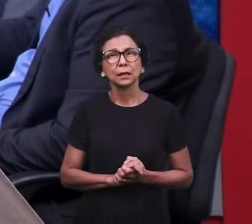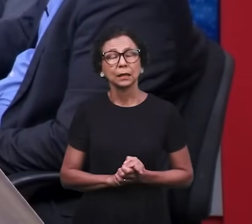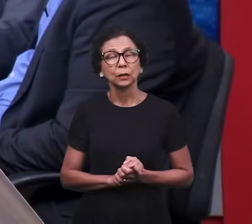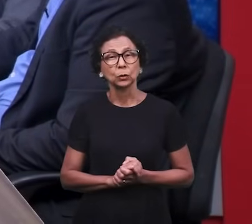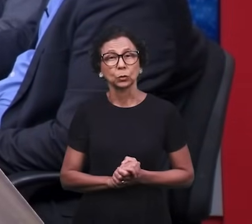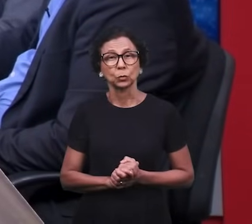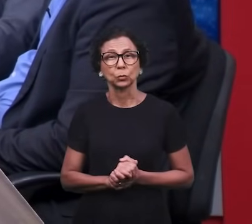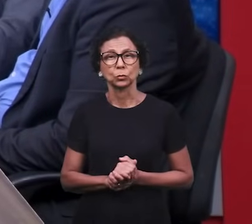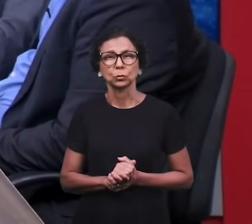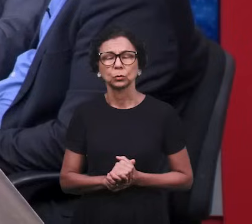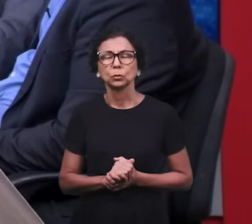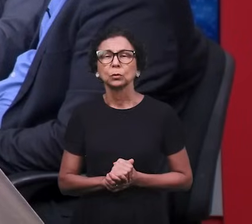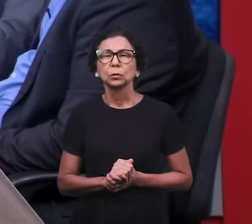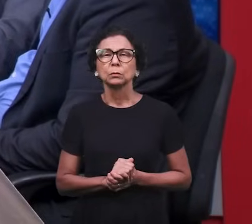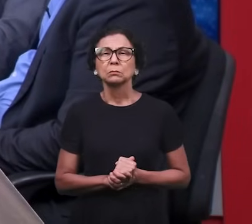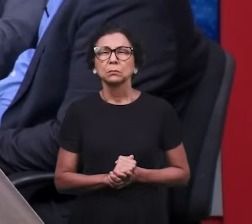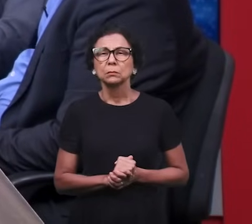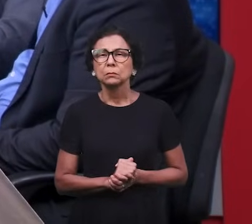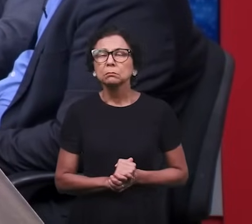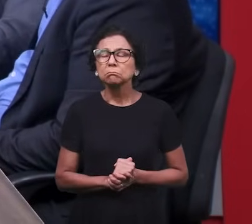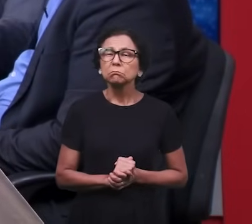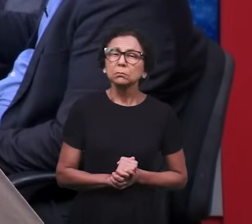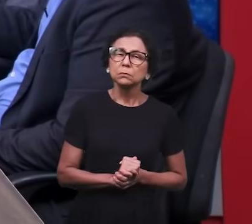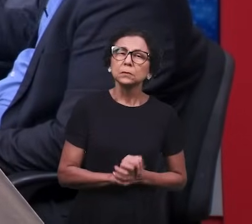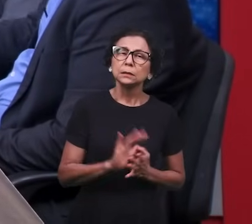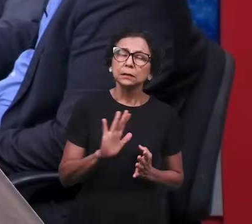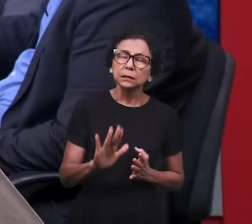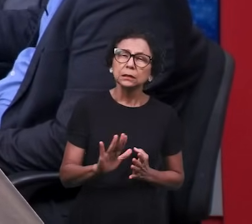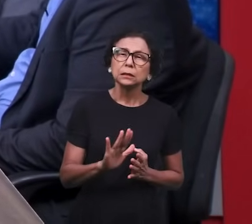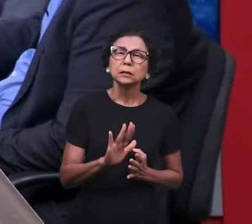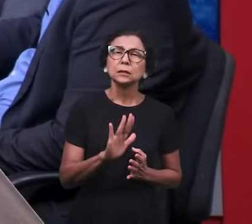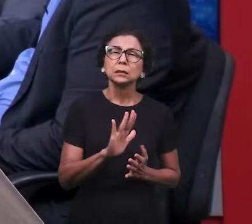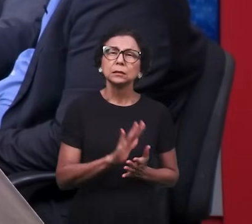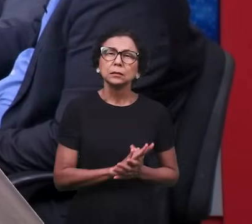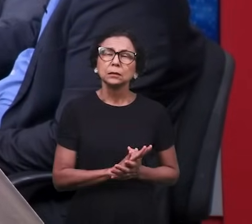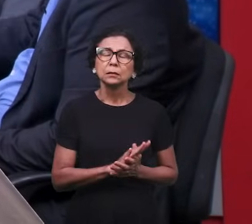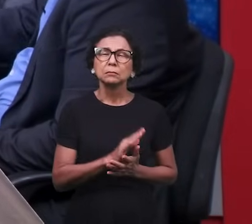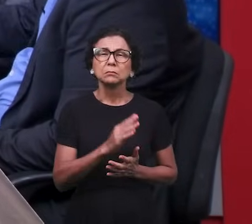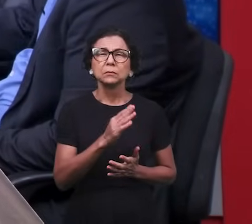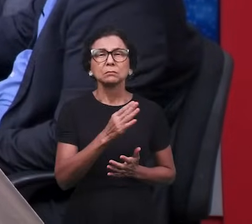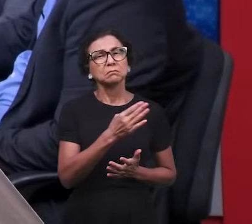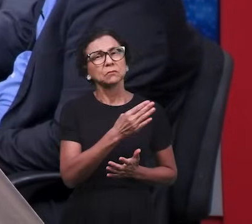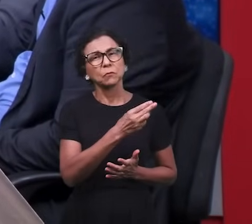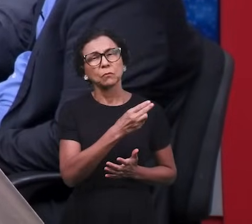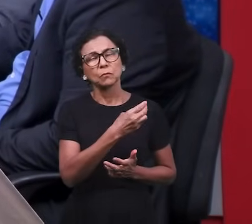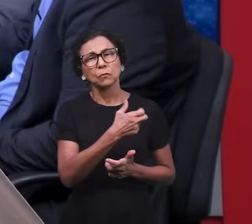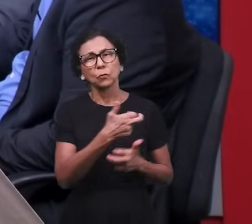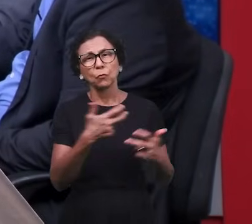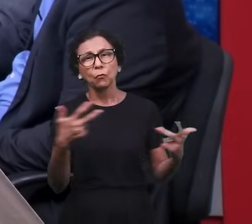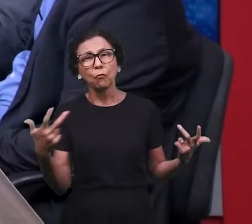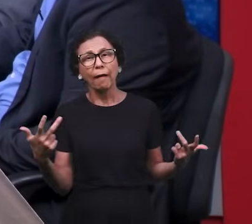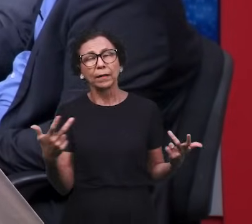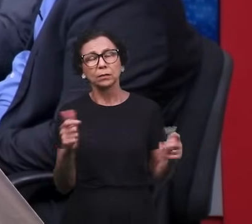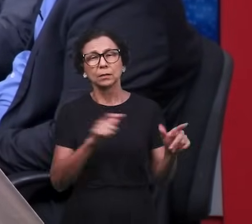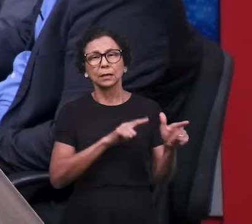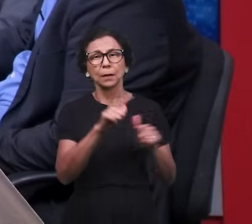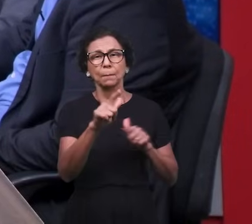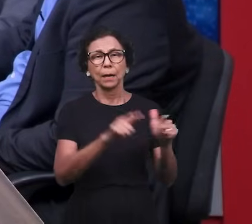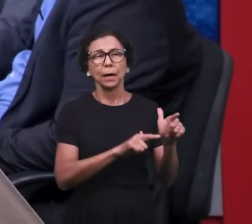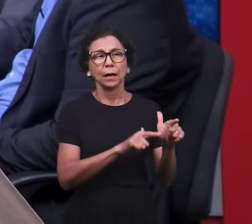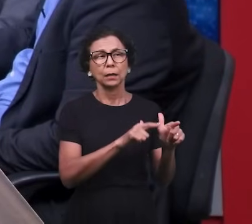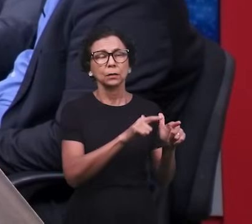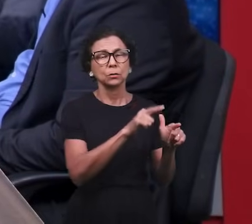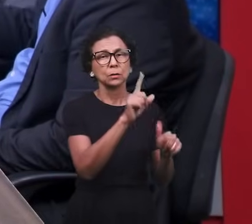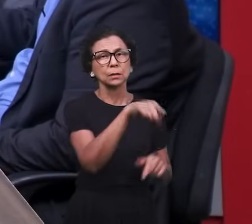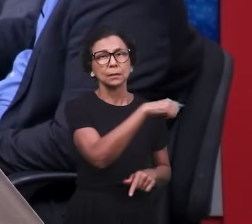eles detectaram que foram extintos, mas foram criados novos 69 milhões né, de postos de